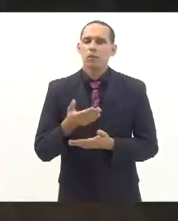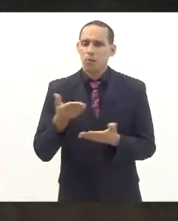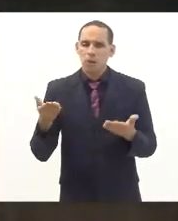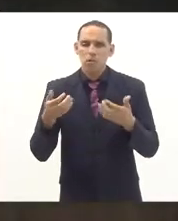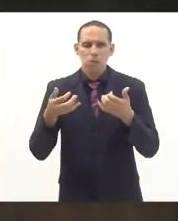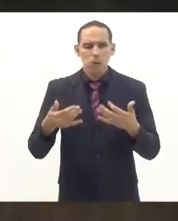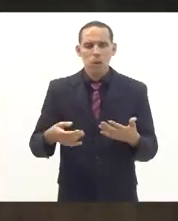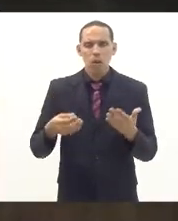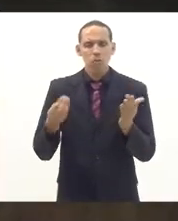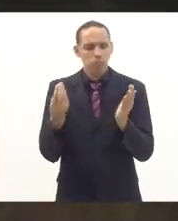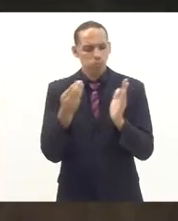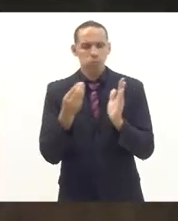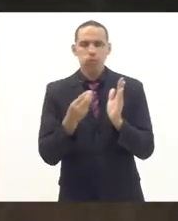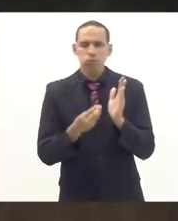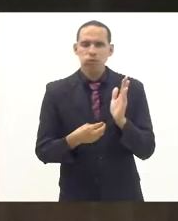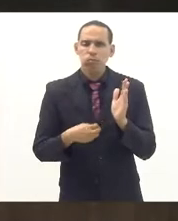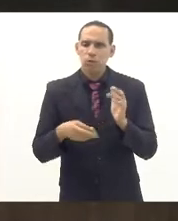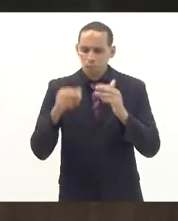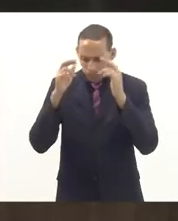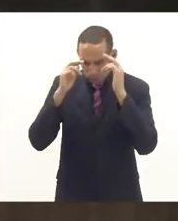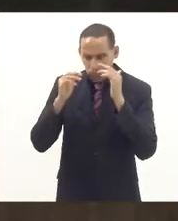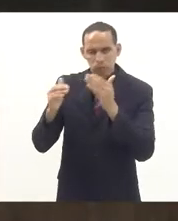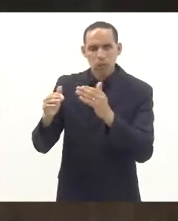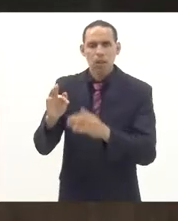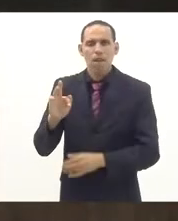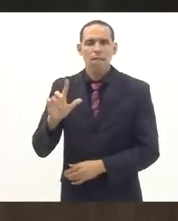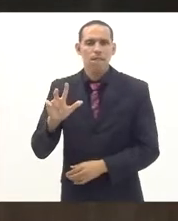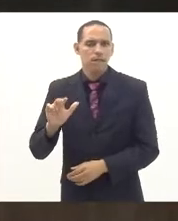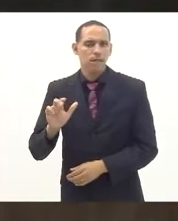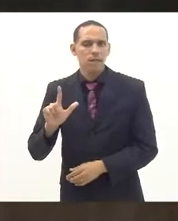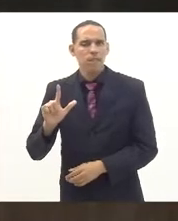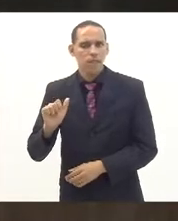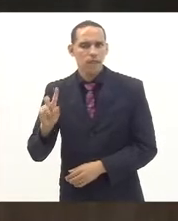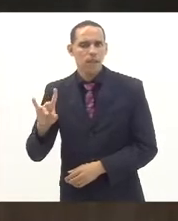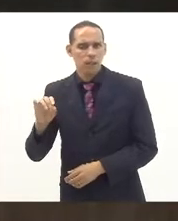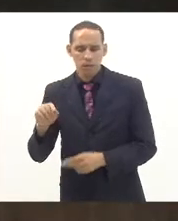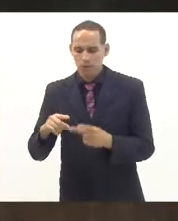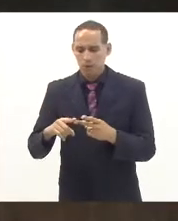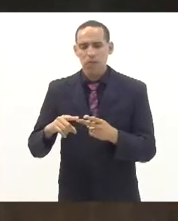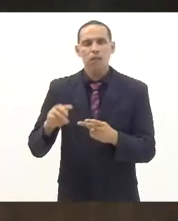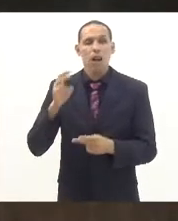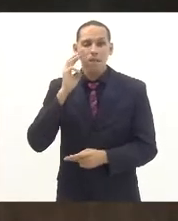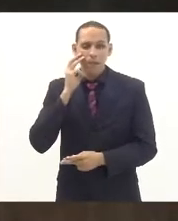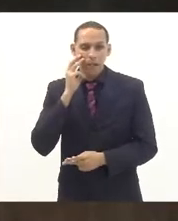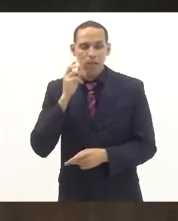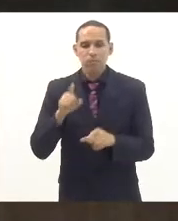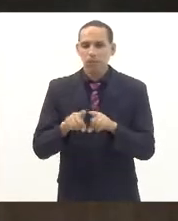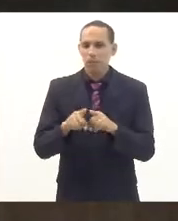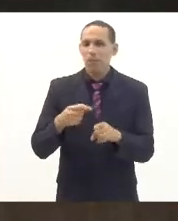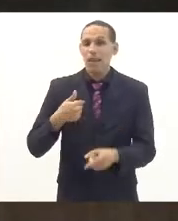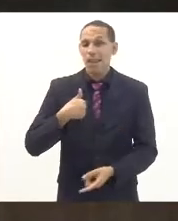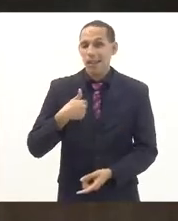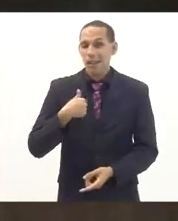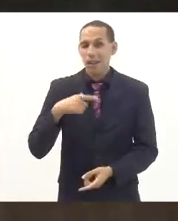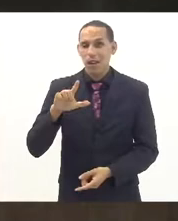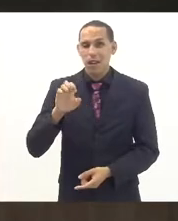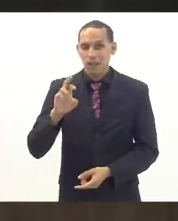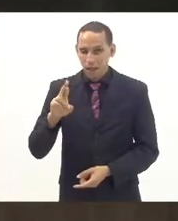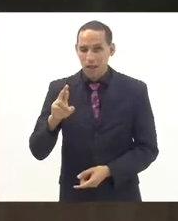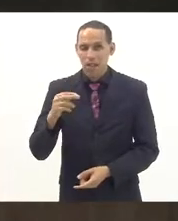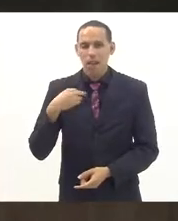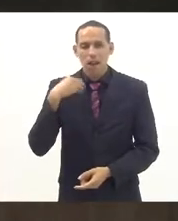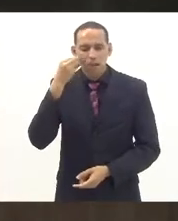e respeitando os deputados Fábio Serafina e o detalhe waldeck Carneiro Mas falando da minha experiência com a ler em